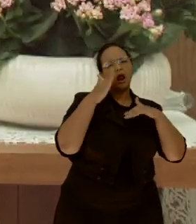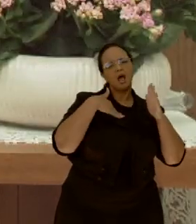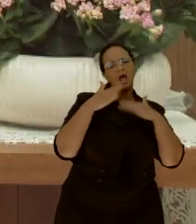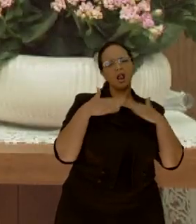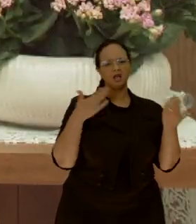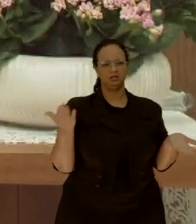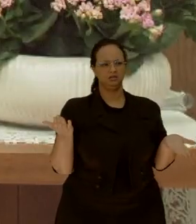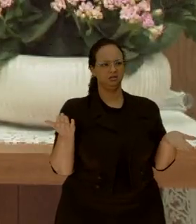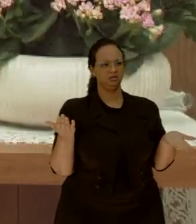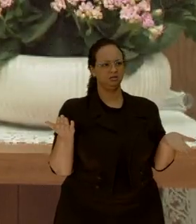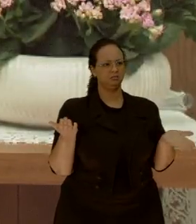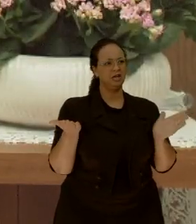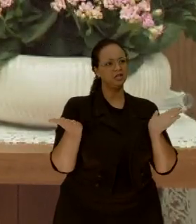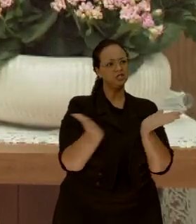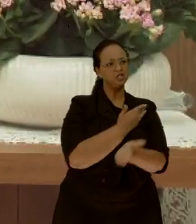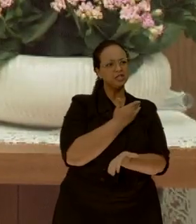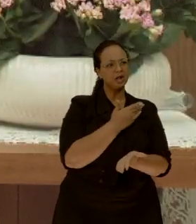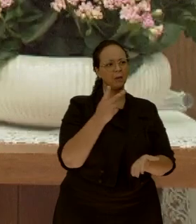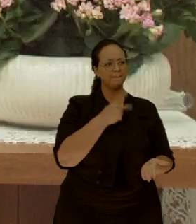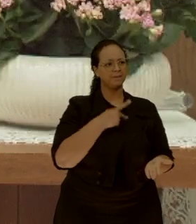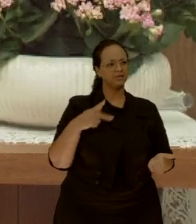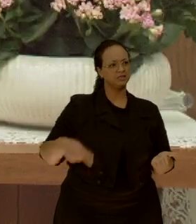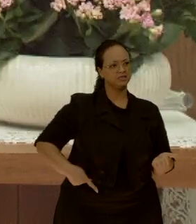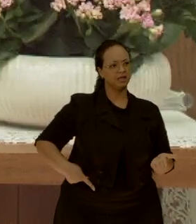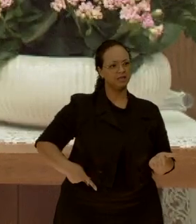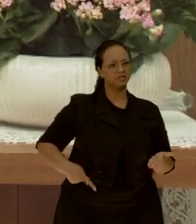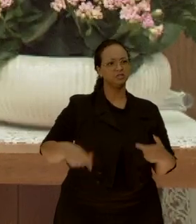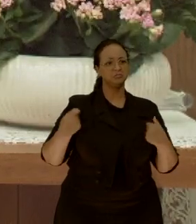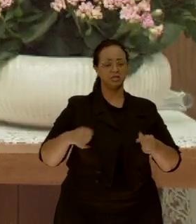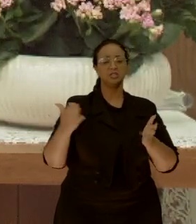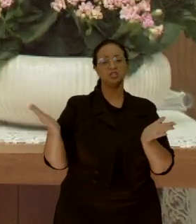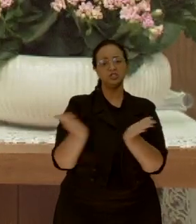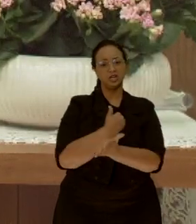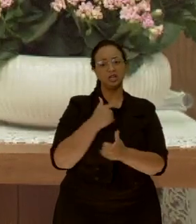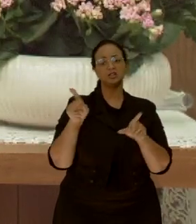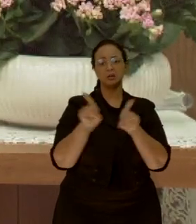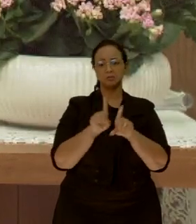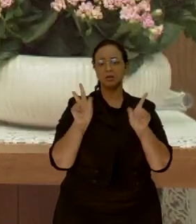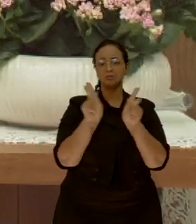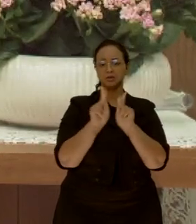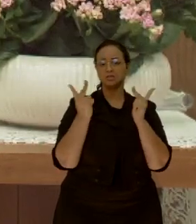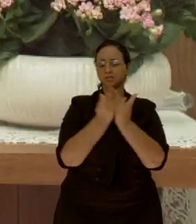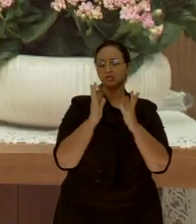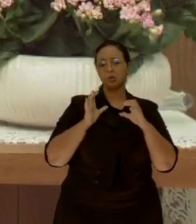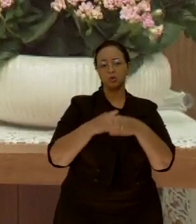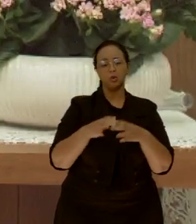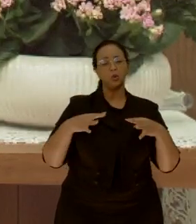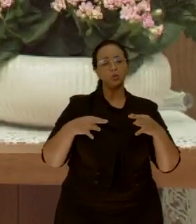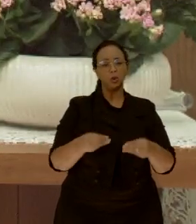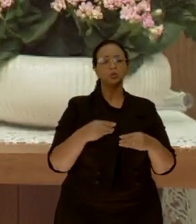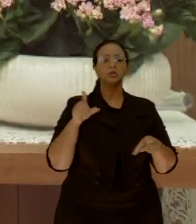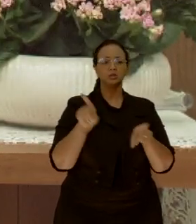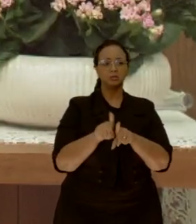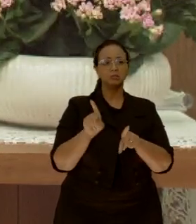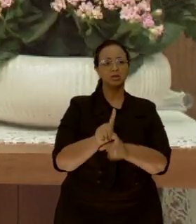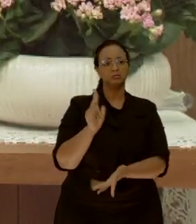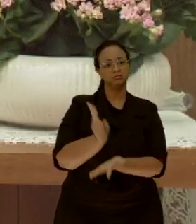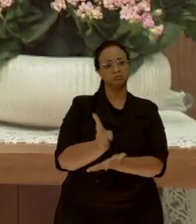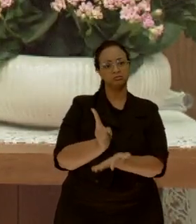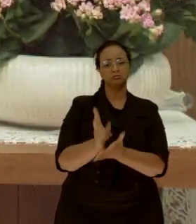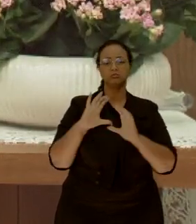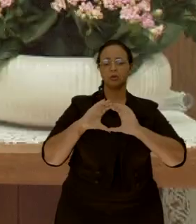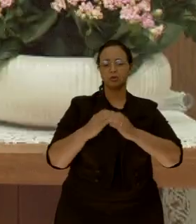para tirar o presidente da igreja, tem que tirar o conselho todo. É todo o conselho. E só o conselho pode fazer